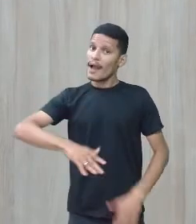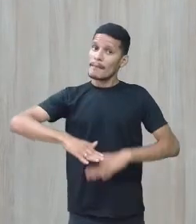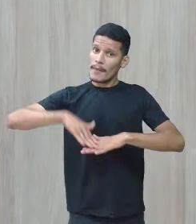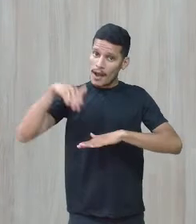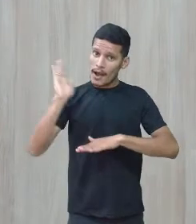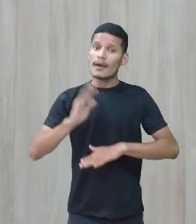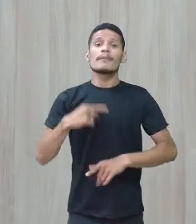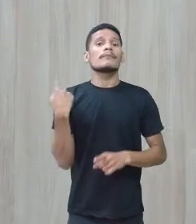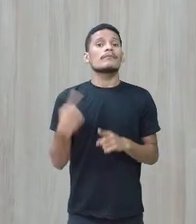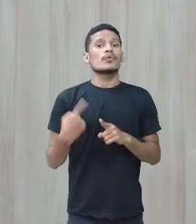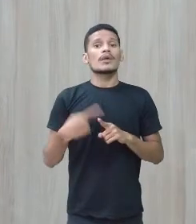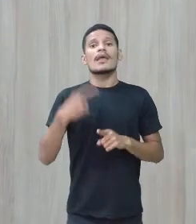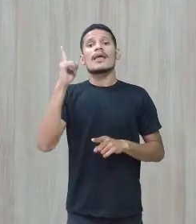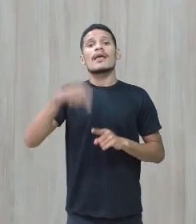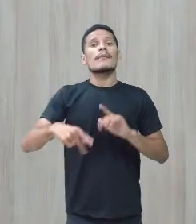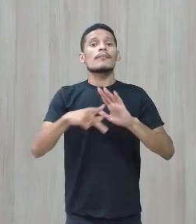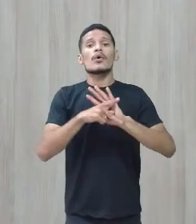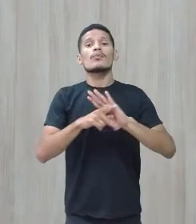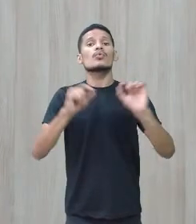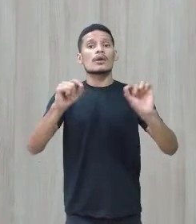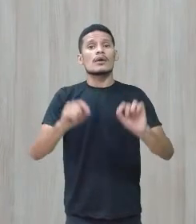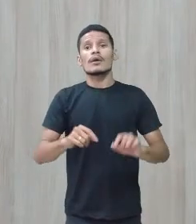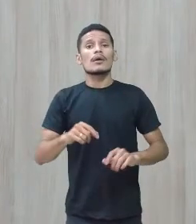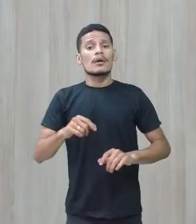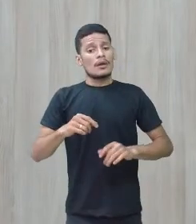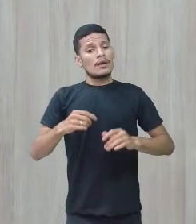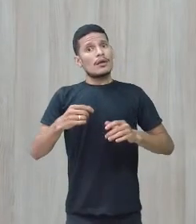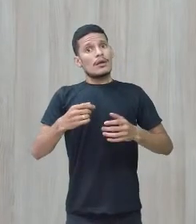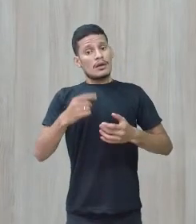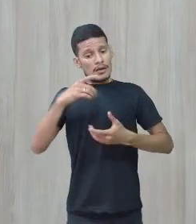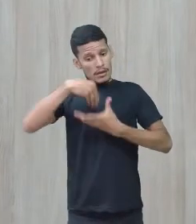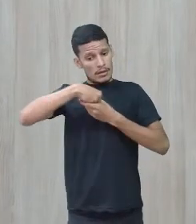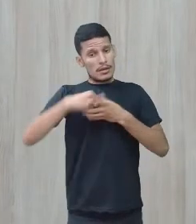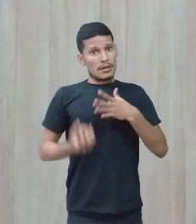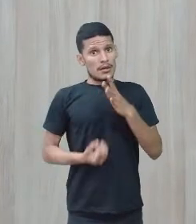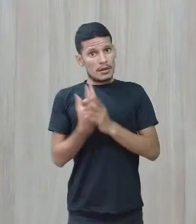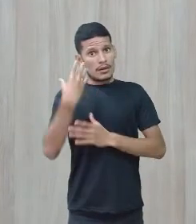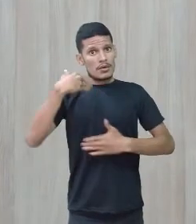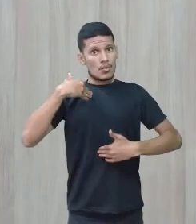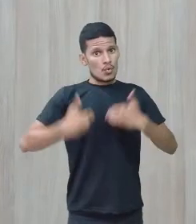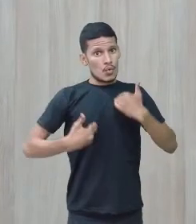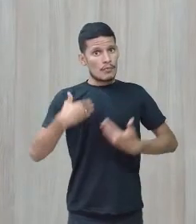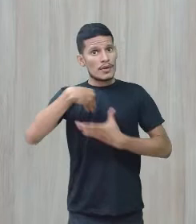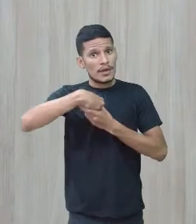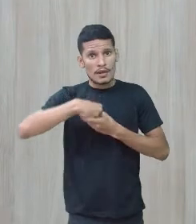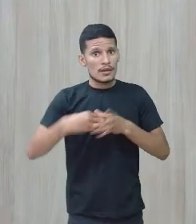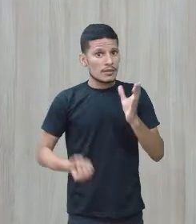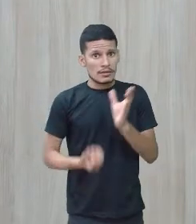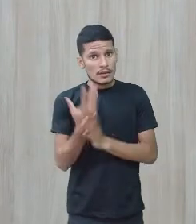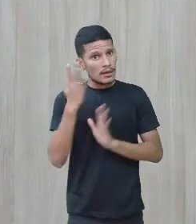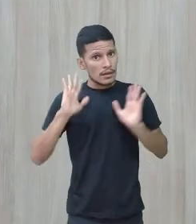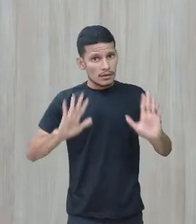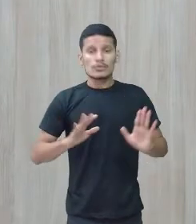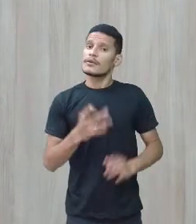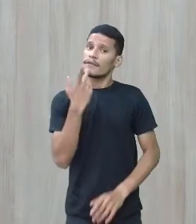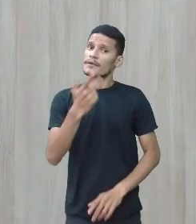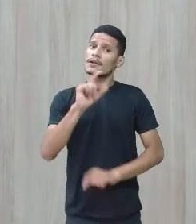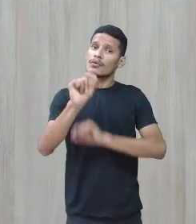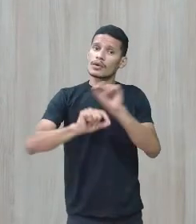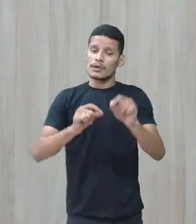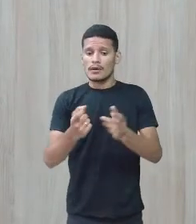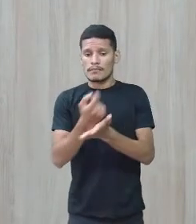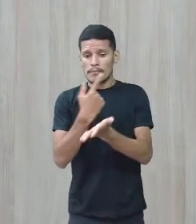alta porque esse é um hormônio produzido pelo nosso corpo. Então pense, quando a gente fala de substâncias que